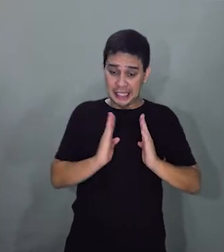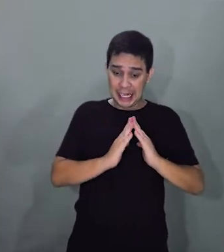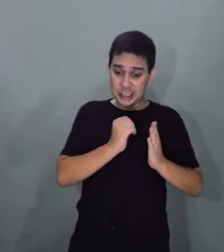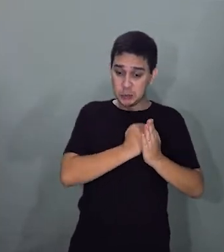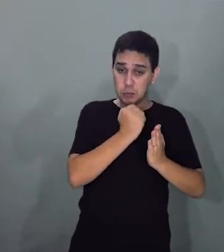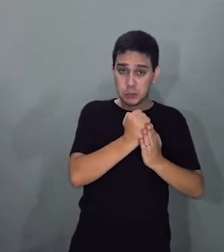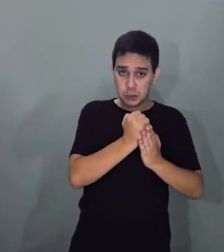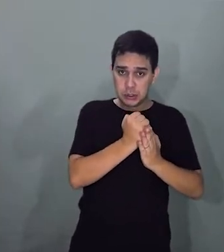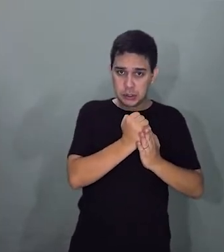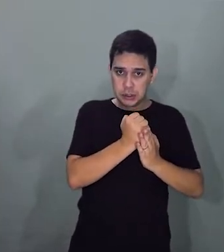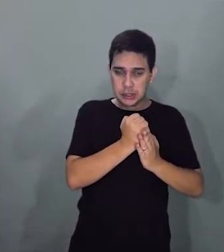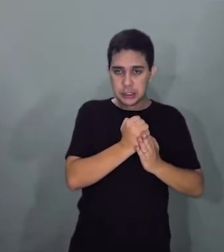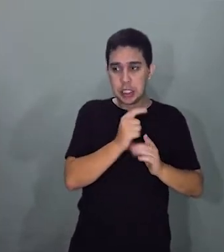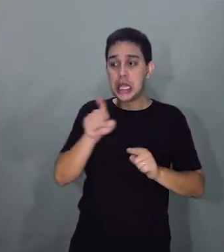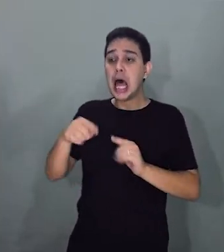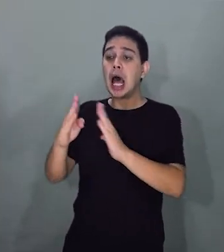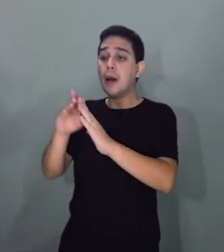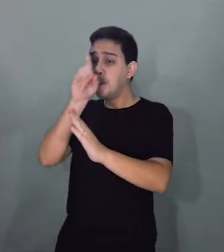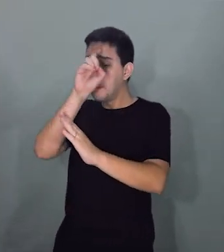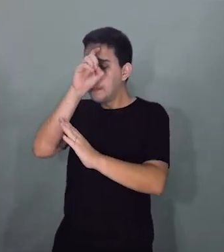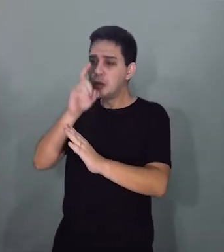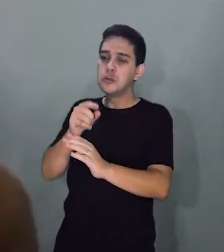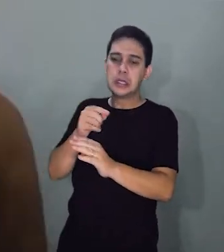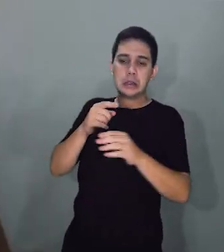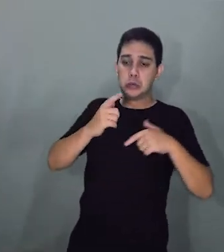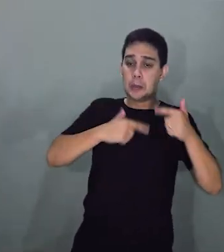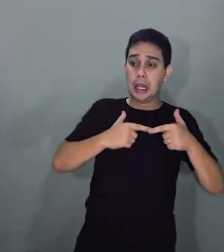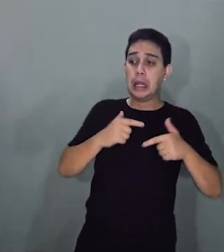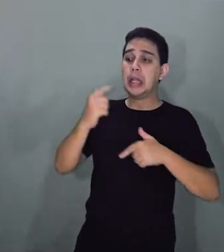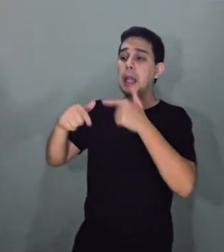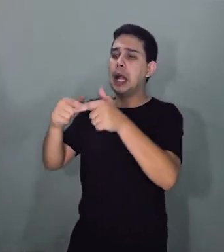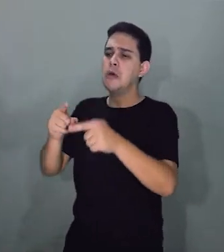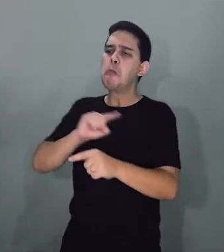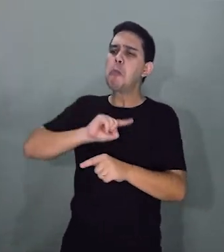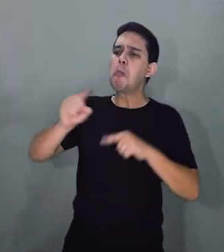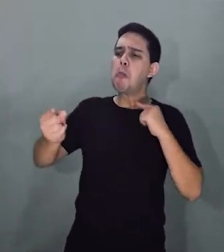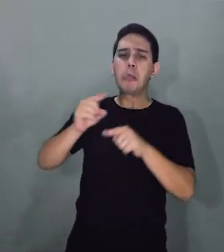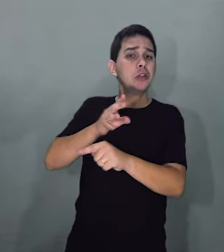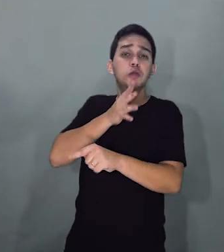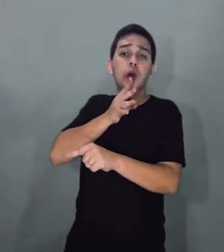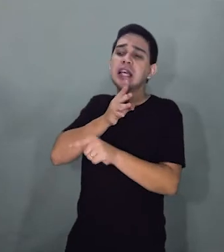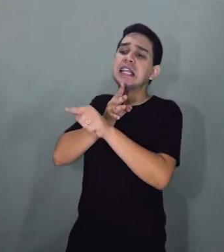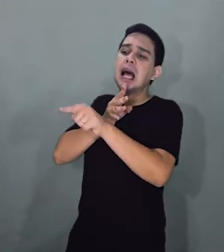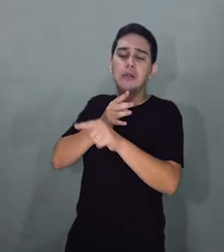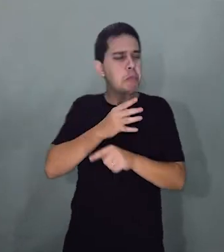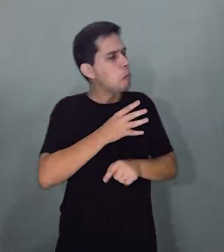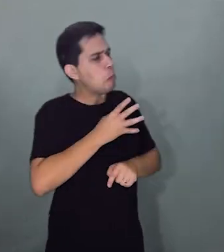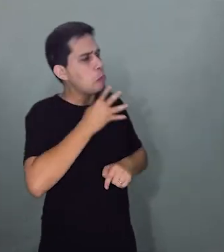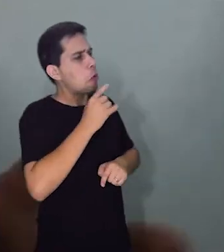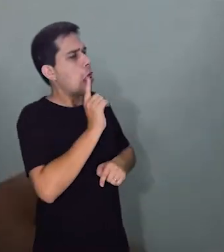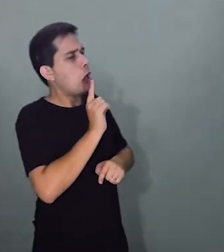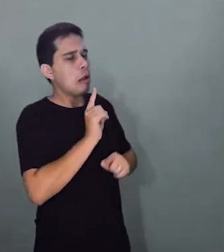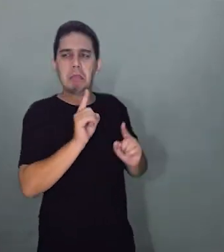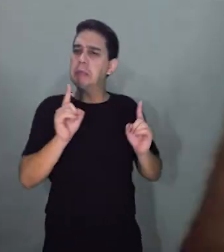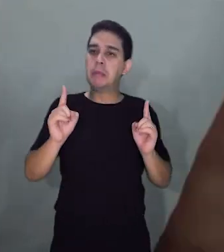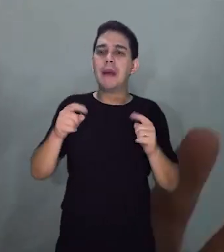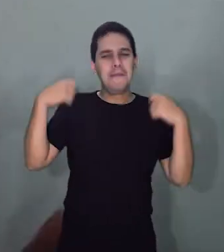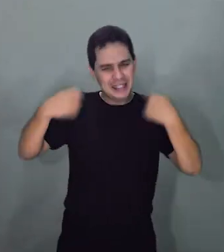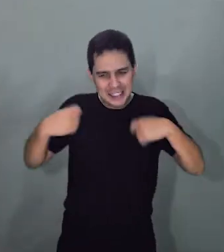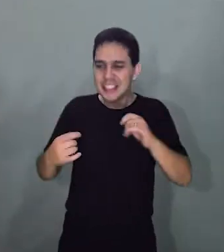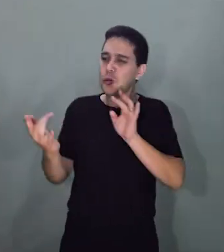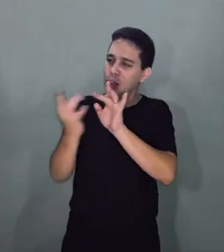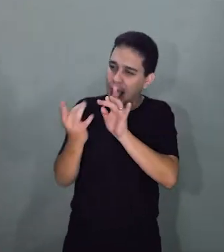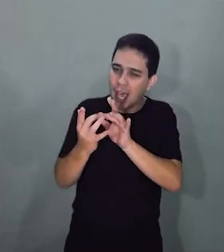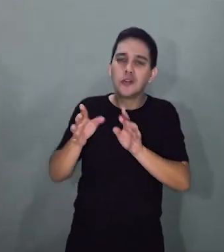que se conhecer, tem que construir um fluxo conjunto, tem que somar forças para fazer com